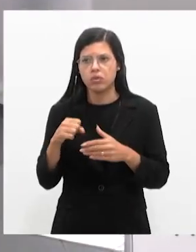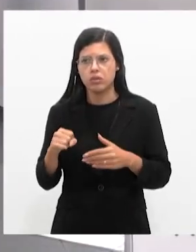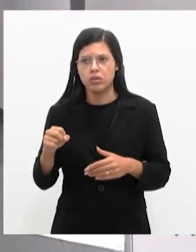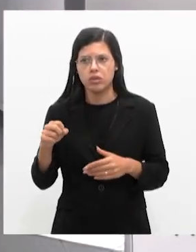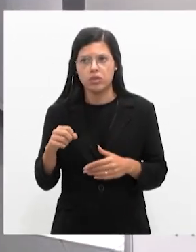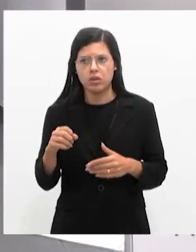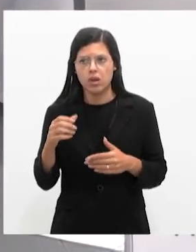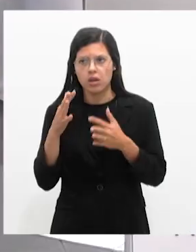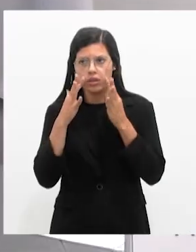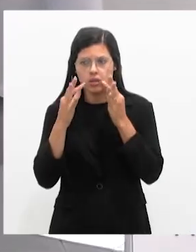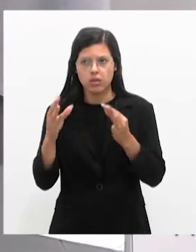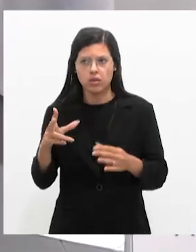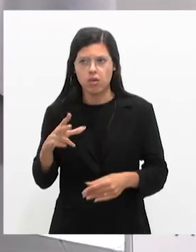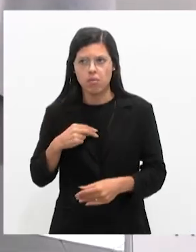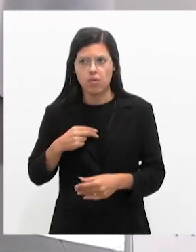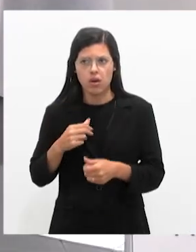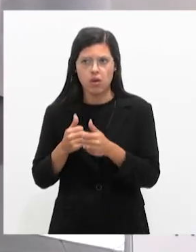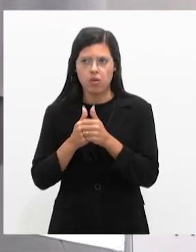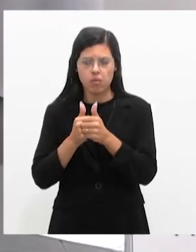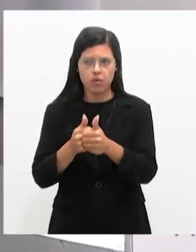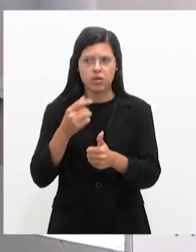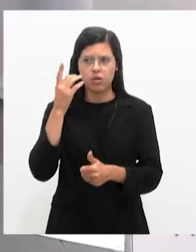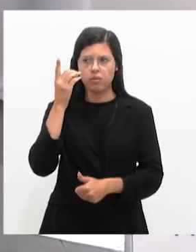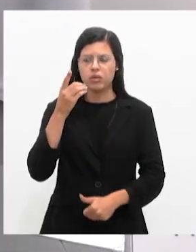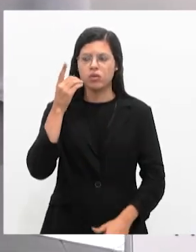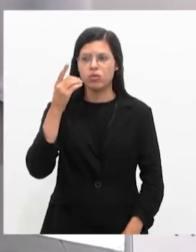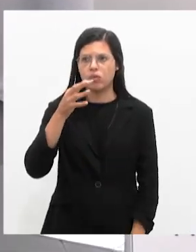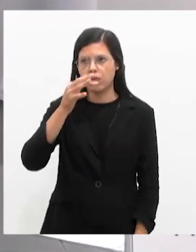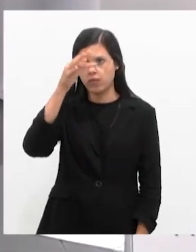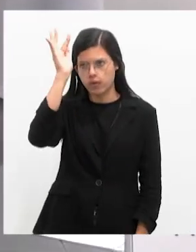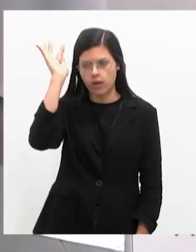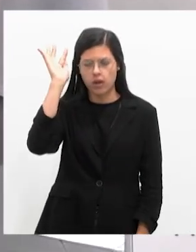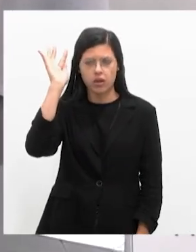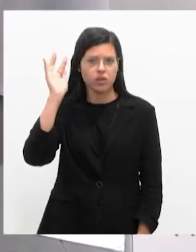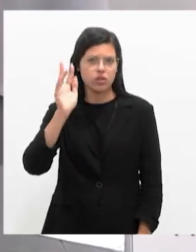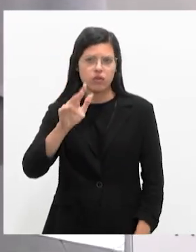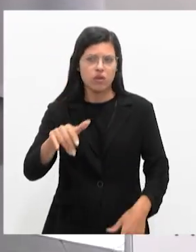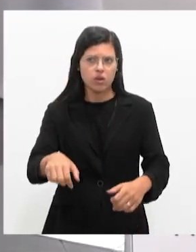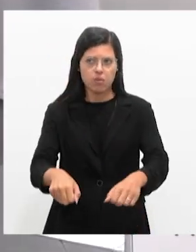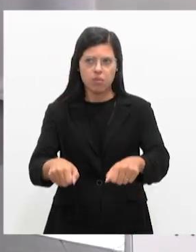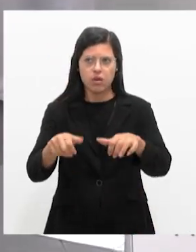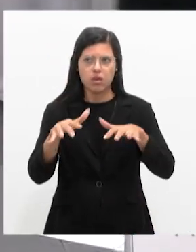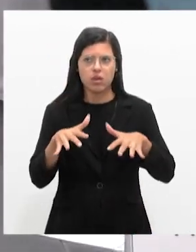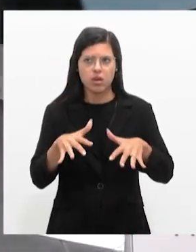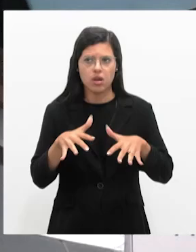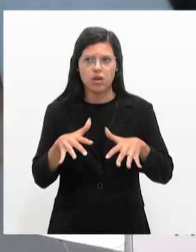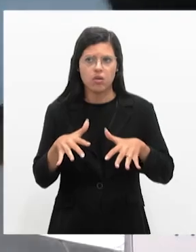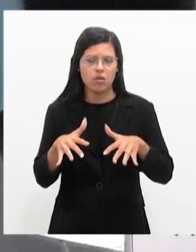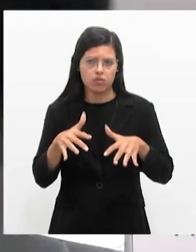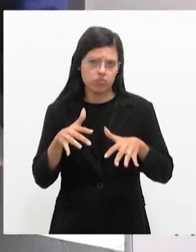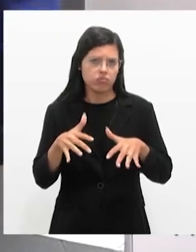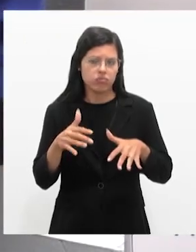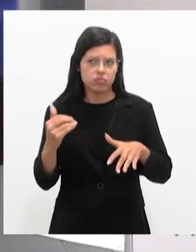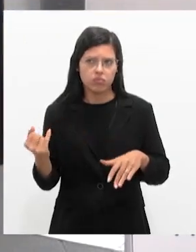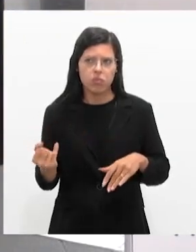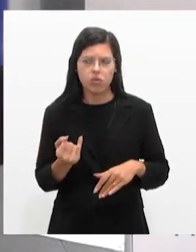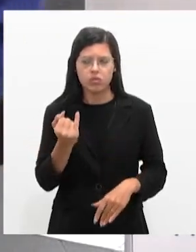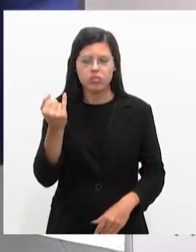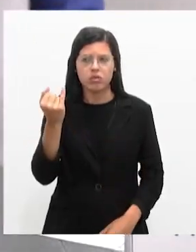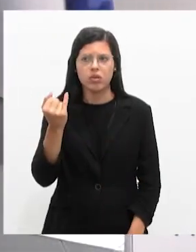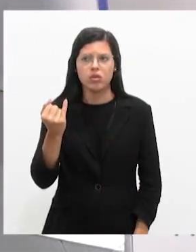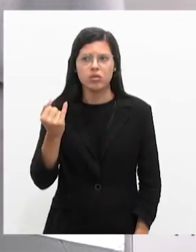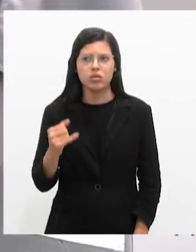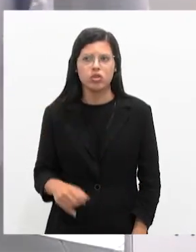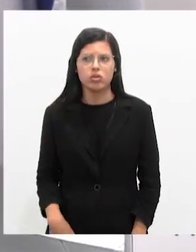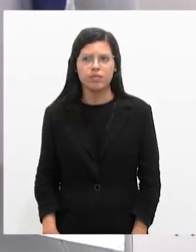deputado Fred original. Vai para plenário com essa ponderação, o que não cria precedentes ruins para outros projetos futuros que não